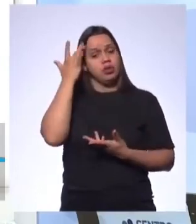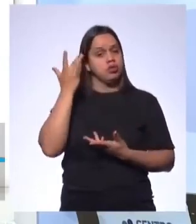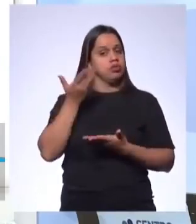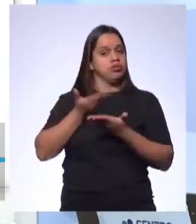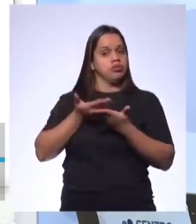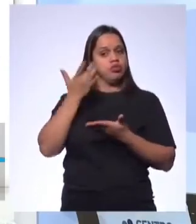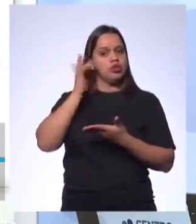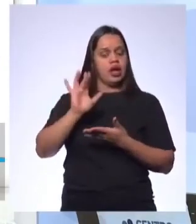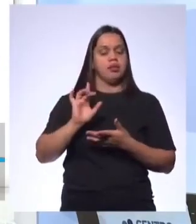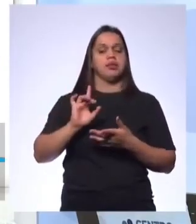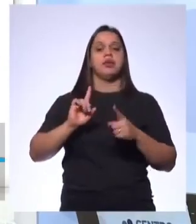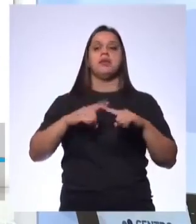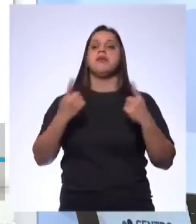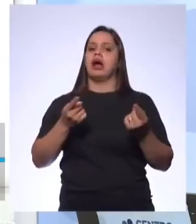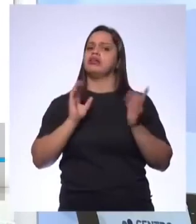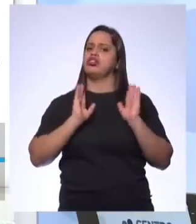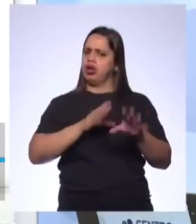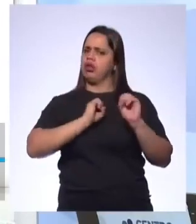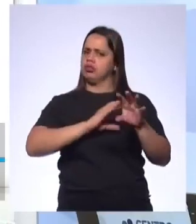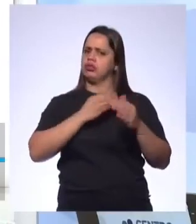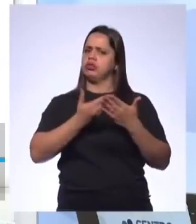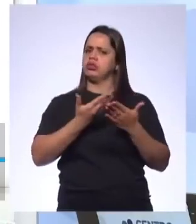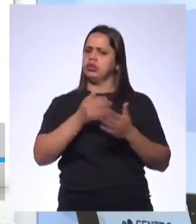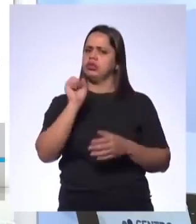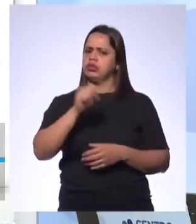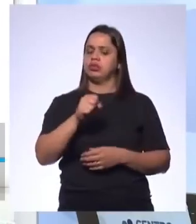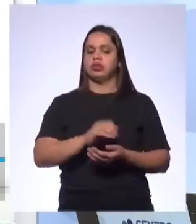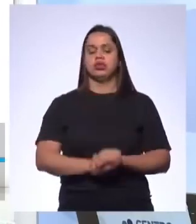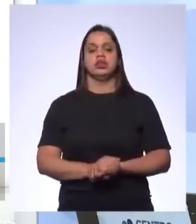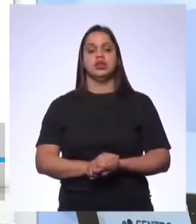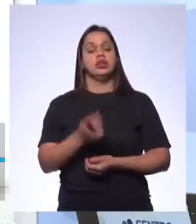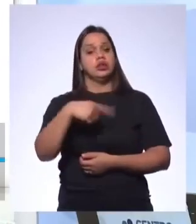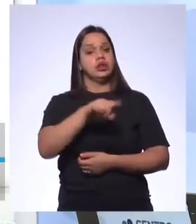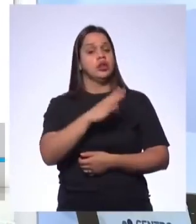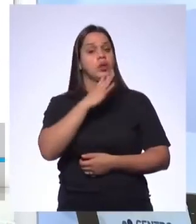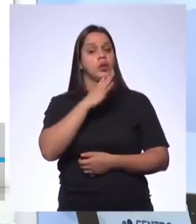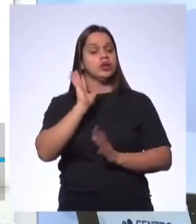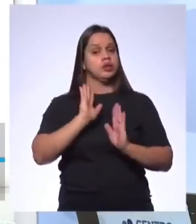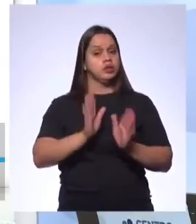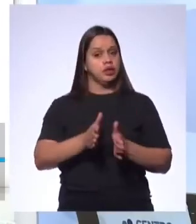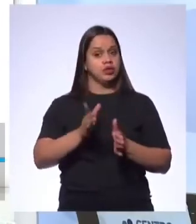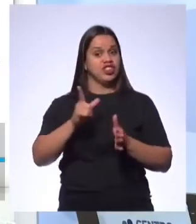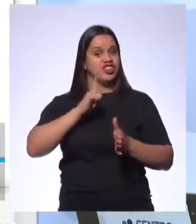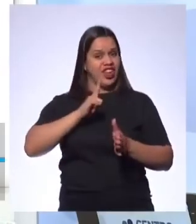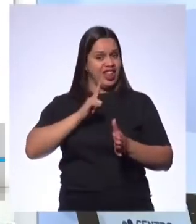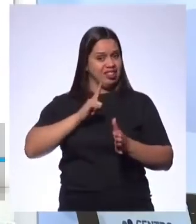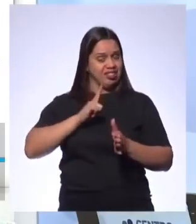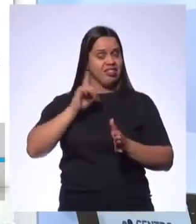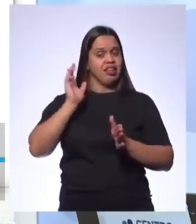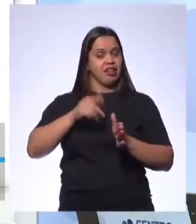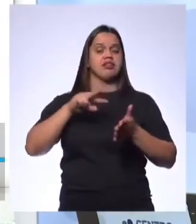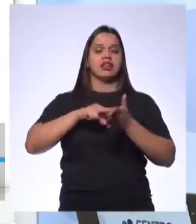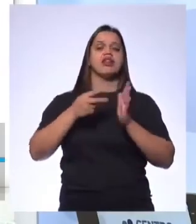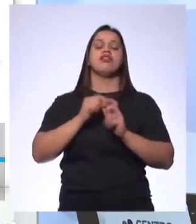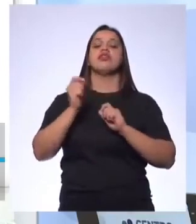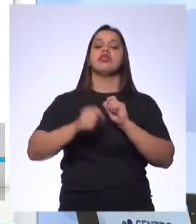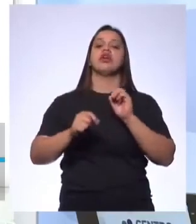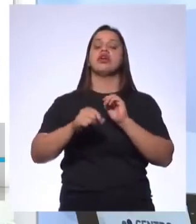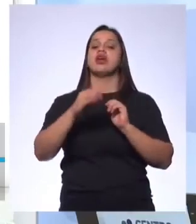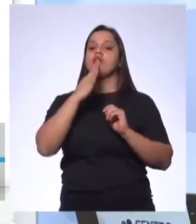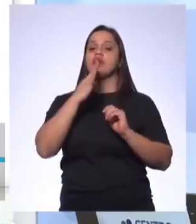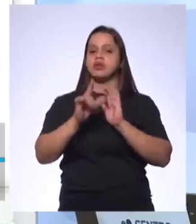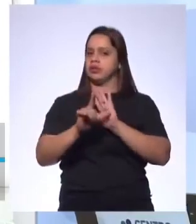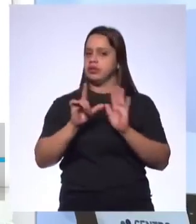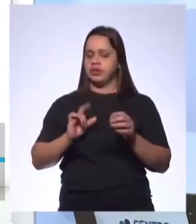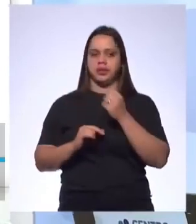escola, tá? Algum professor já deve ter falado. Esse conhecimento que você traz chama conhecimento prévio, é o previous